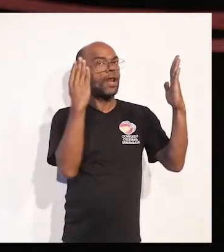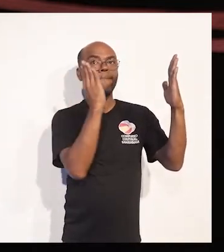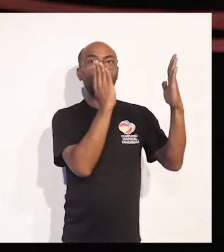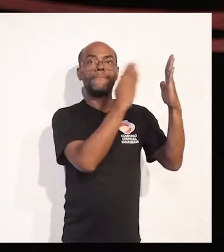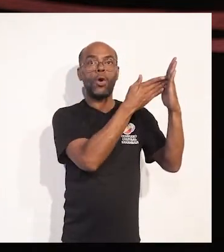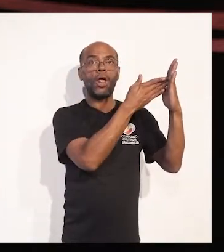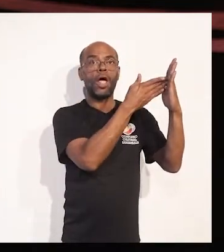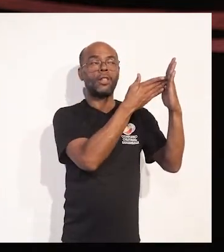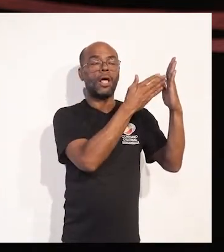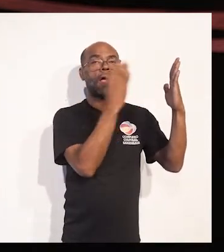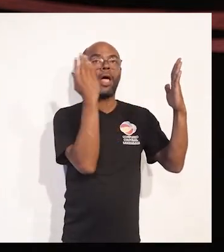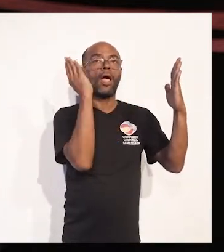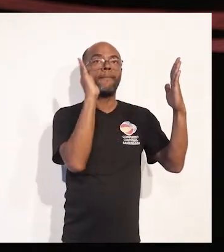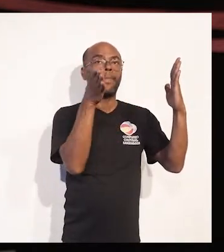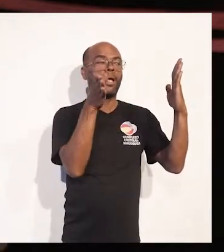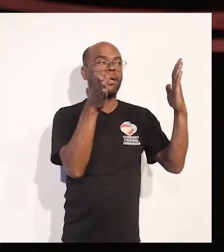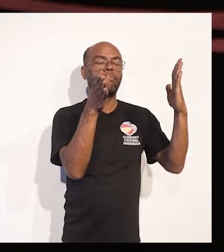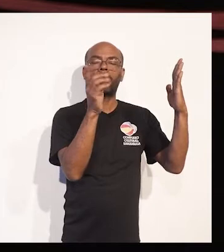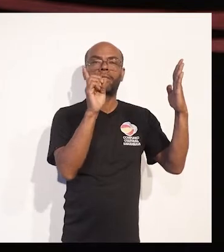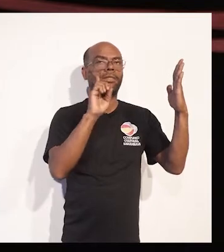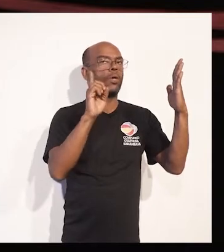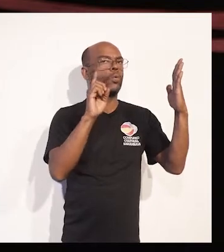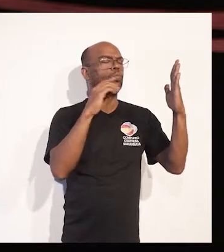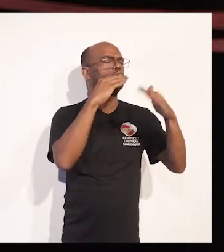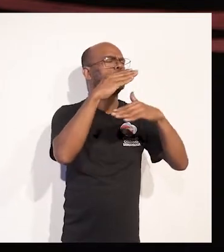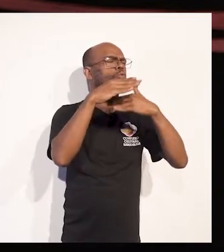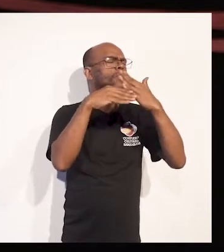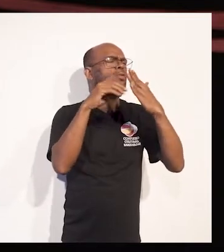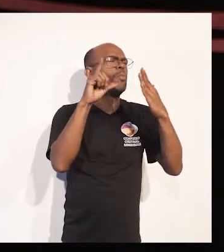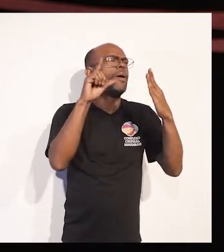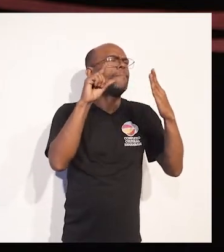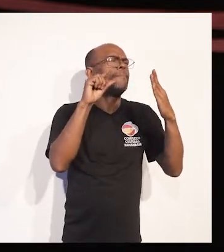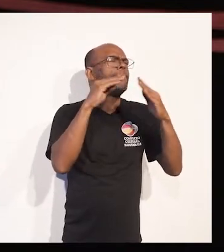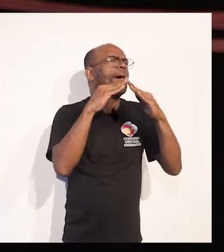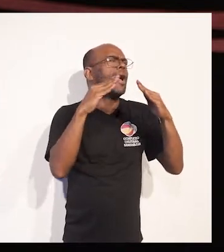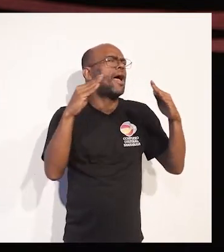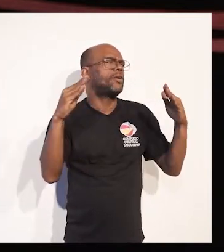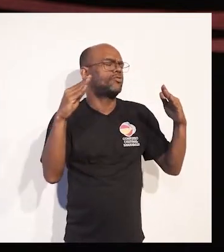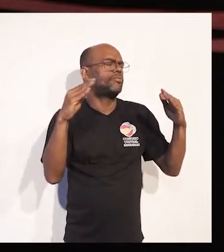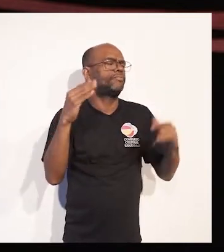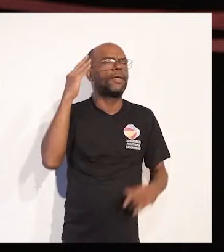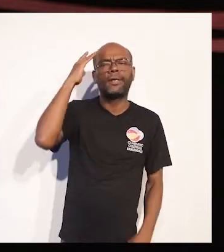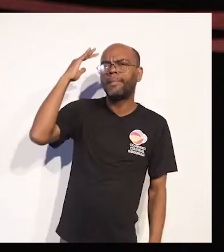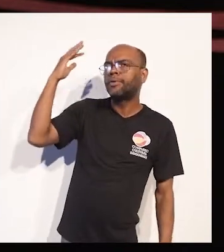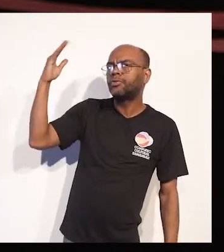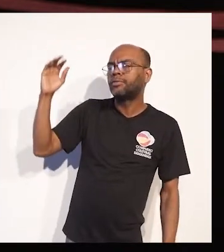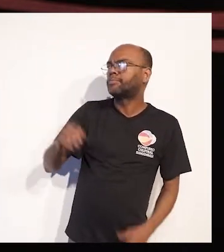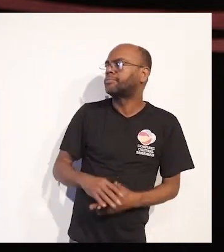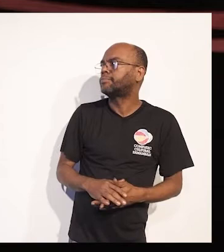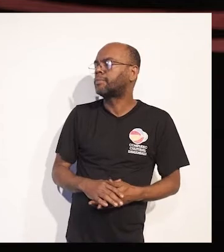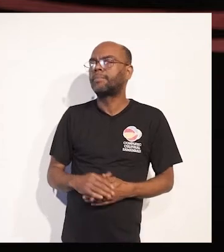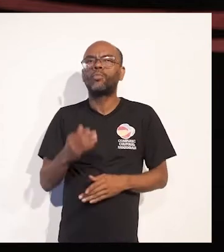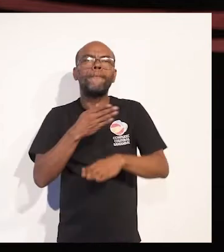bloqueada, mas não é toda ela, somente parte dela. Imaginemos de novo, a gente está falando da